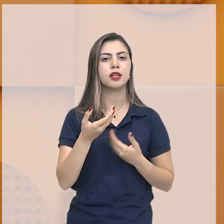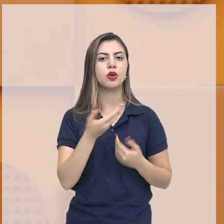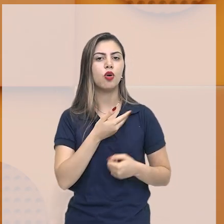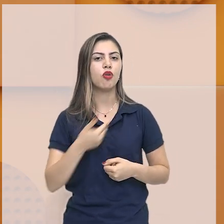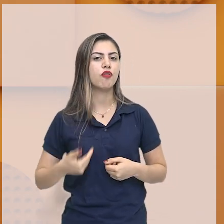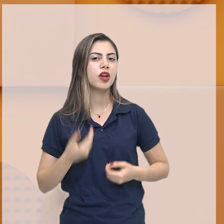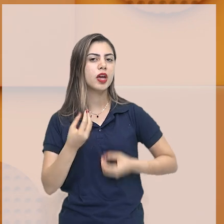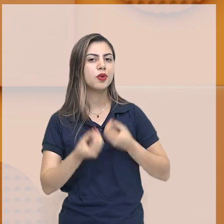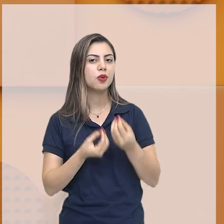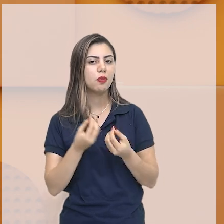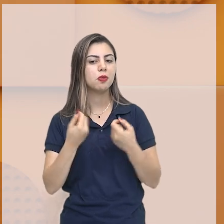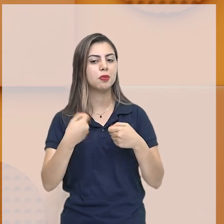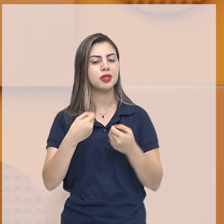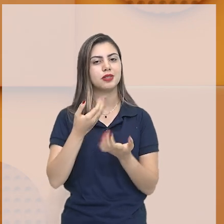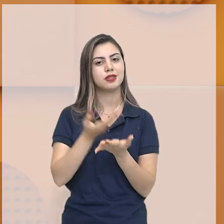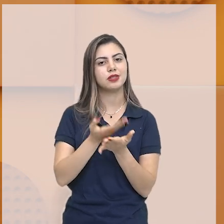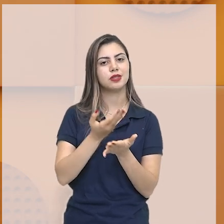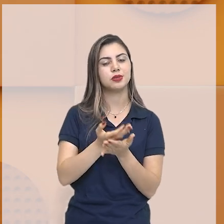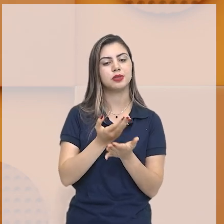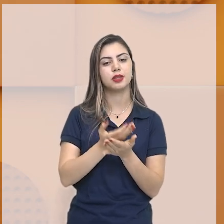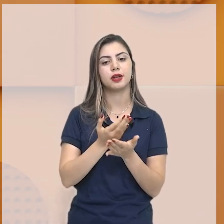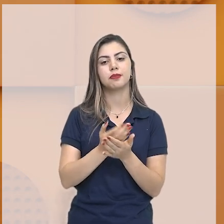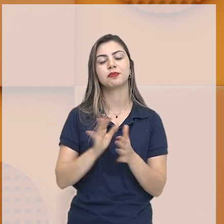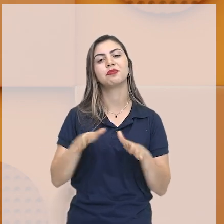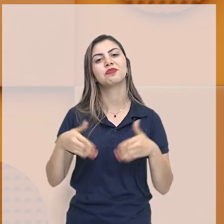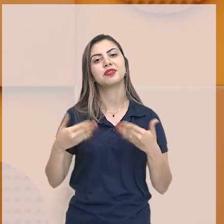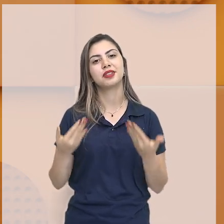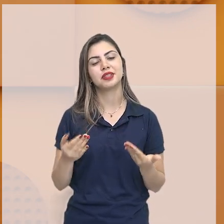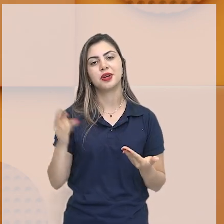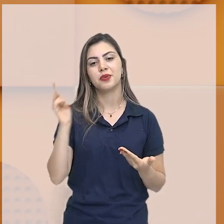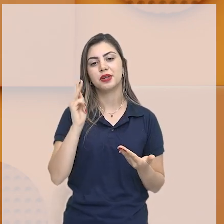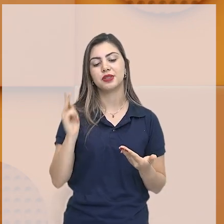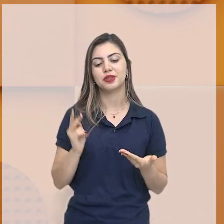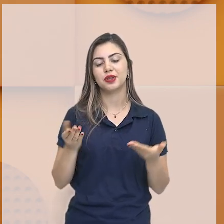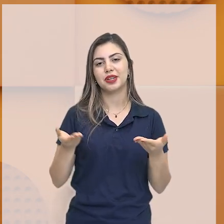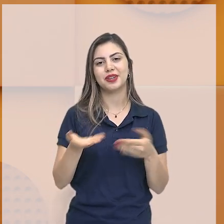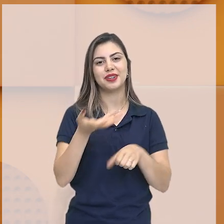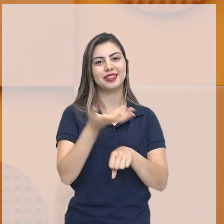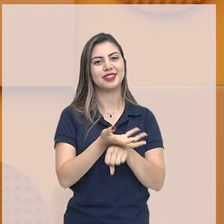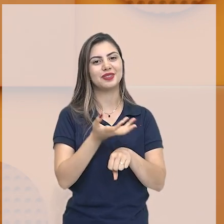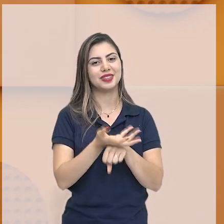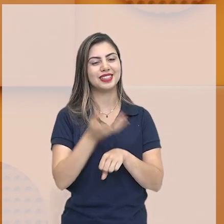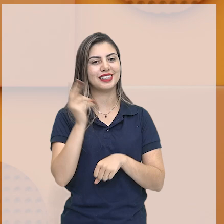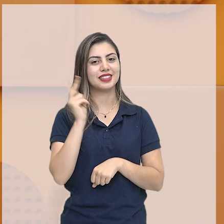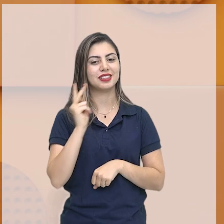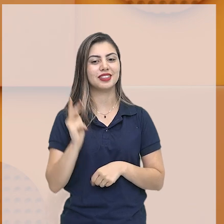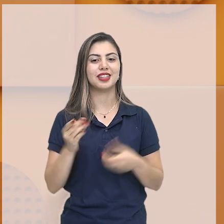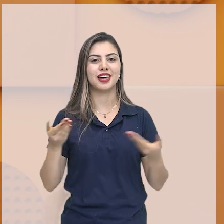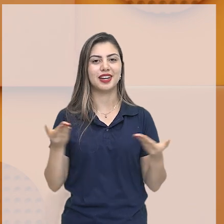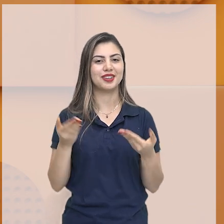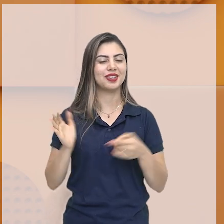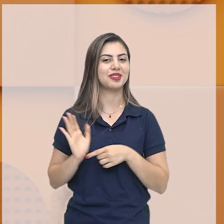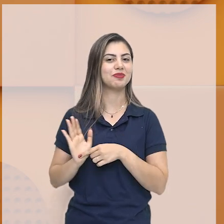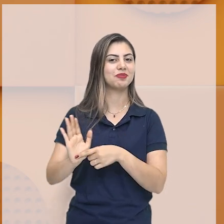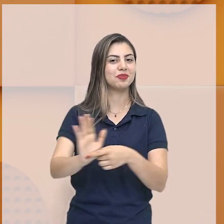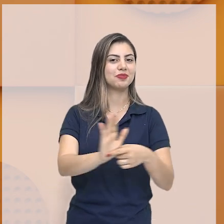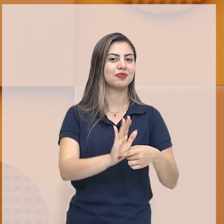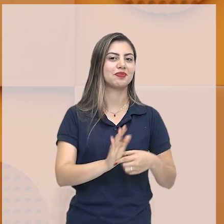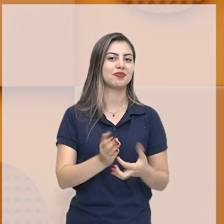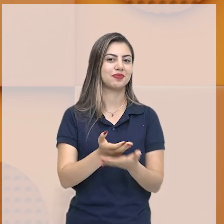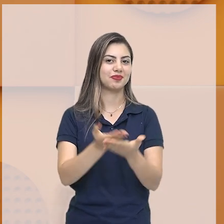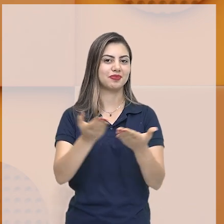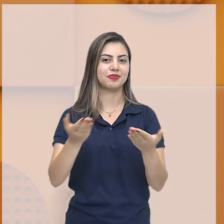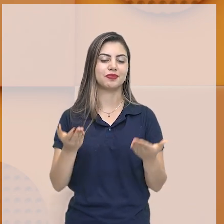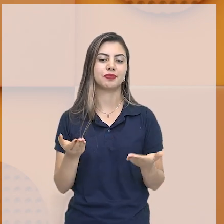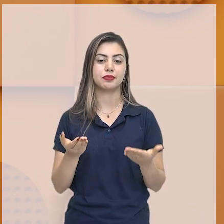governança. E é para isso que a história, o componente de história, ele está aqui, justamente, né,